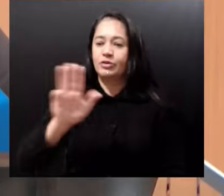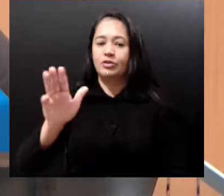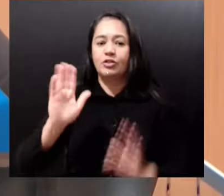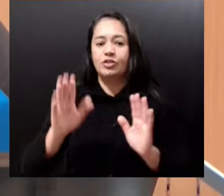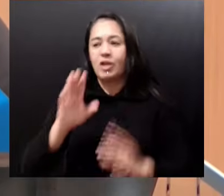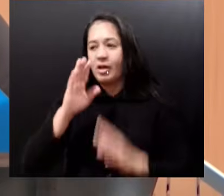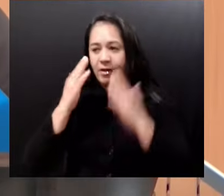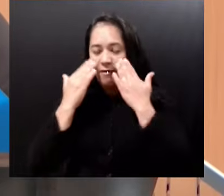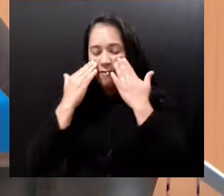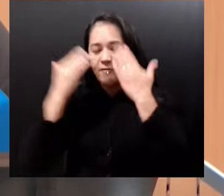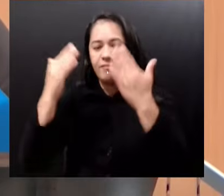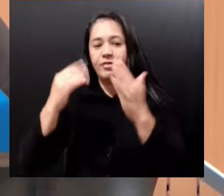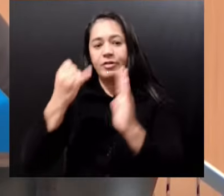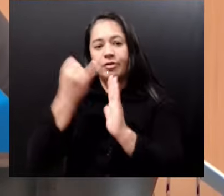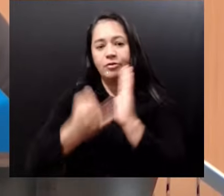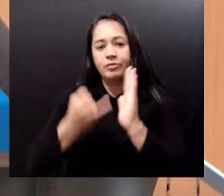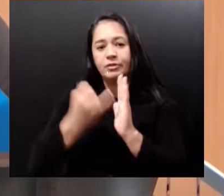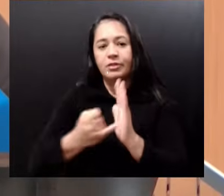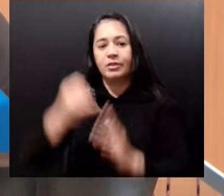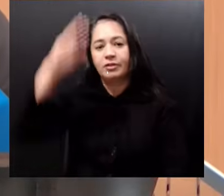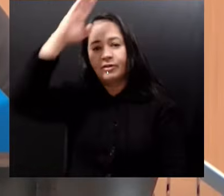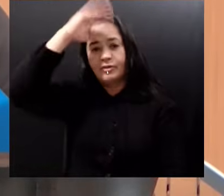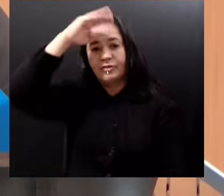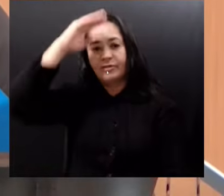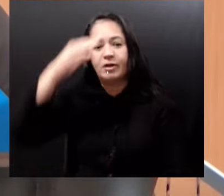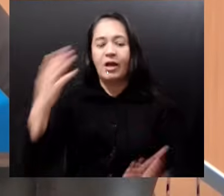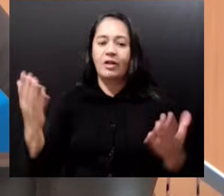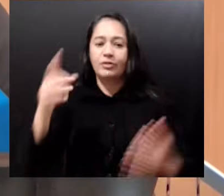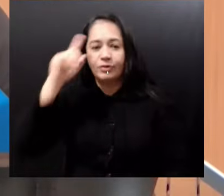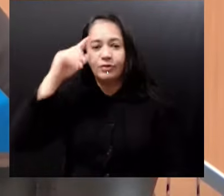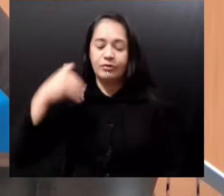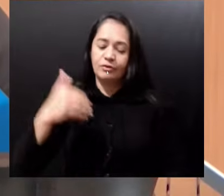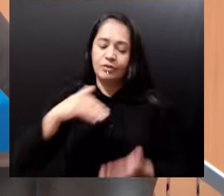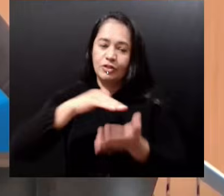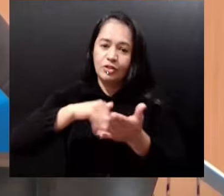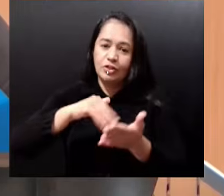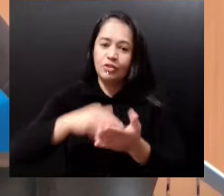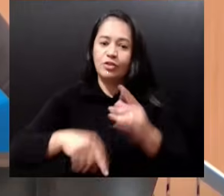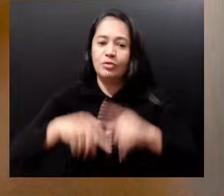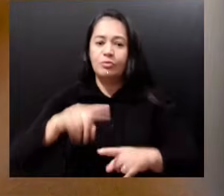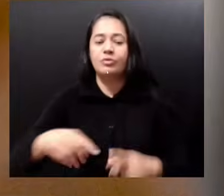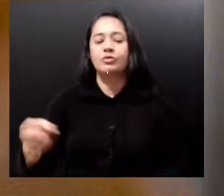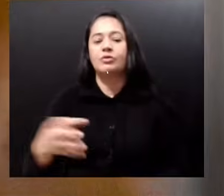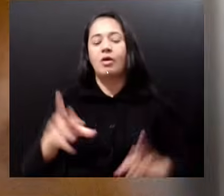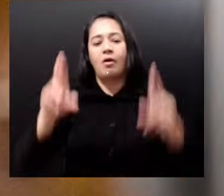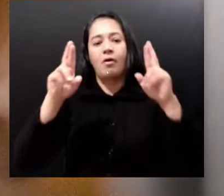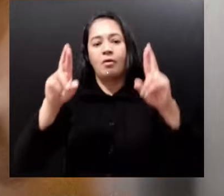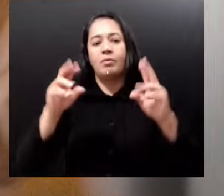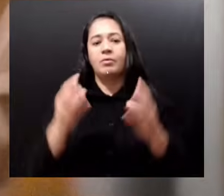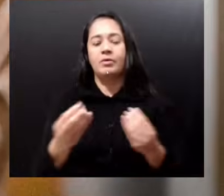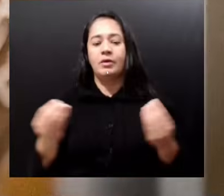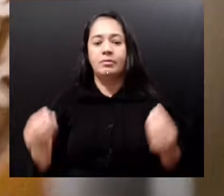é uma retirada de produto novo desse tarifaço. Então, comemorar muito essa resposta.